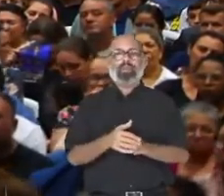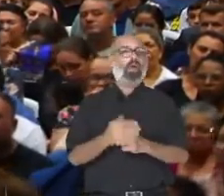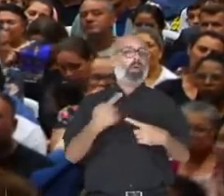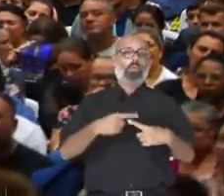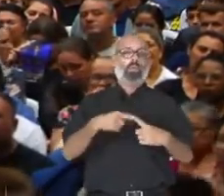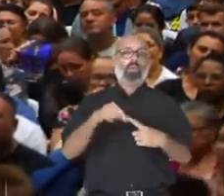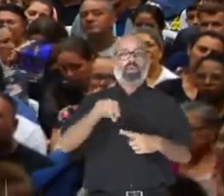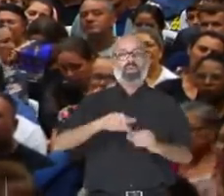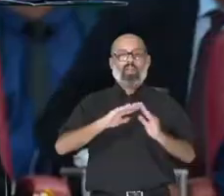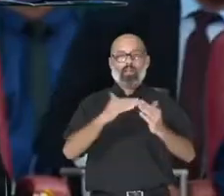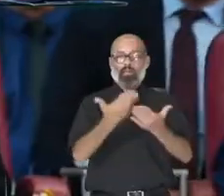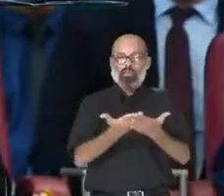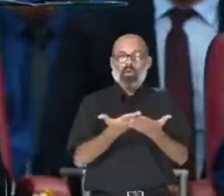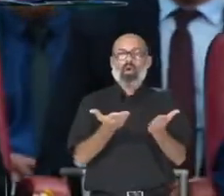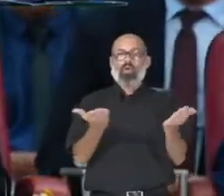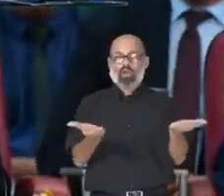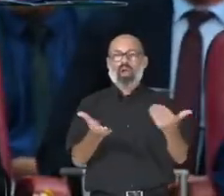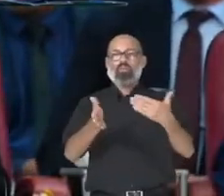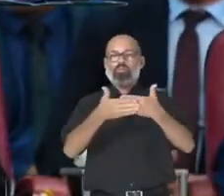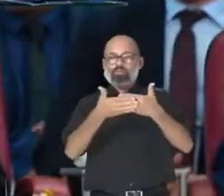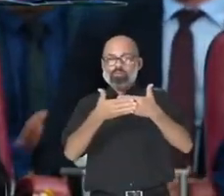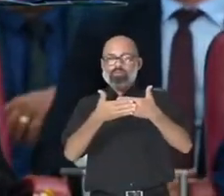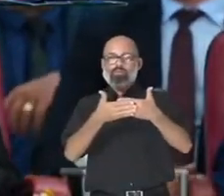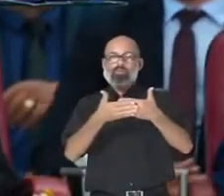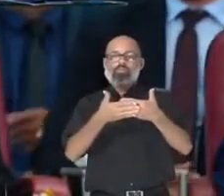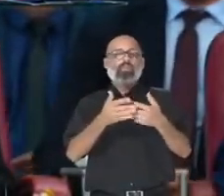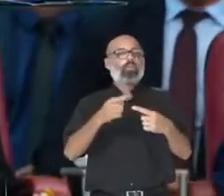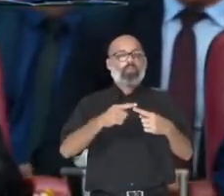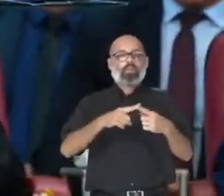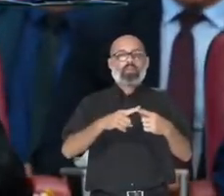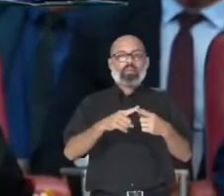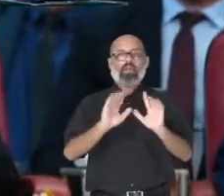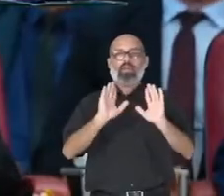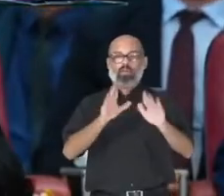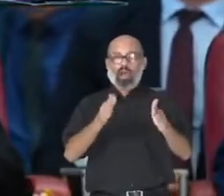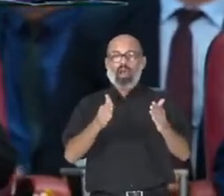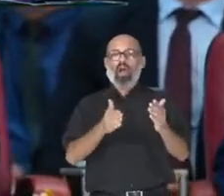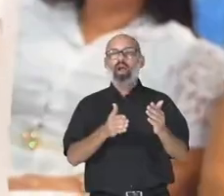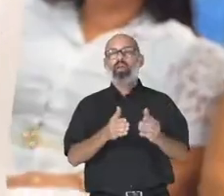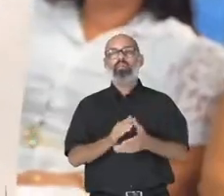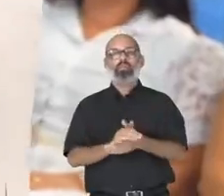porque a minha escola, eu já vou fechar ela, porque eu cumpri a minha missão.